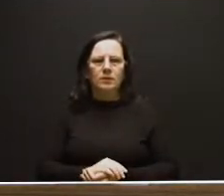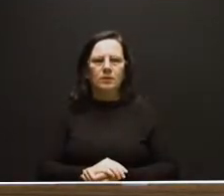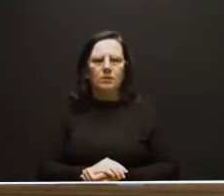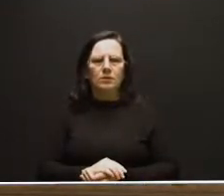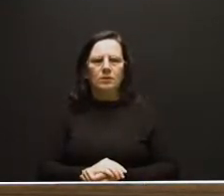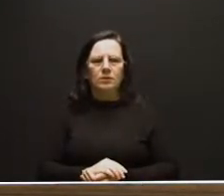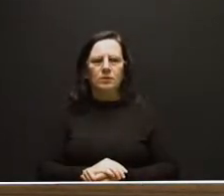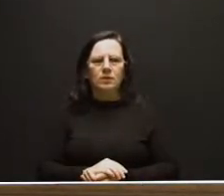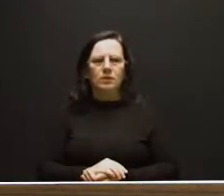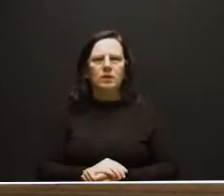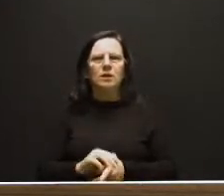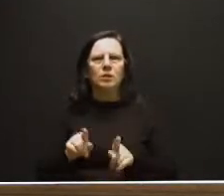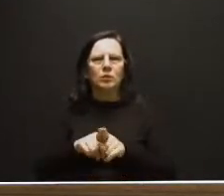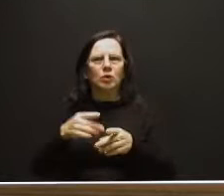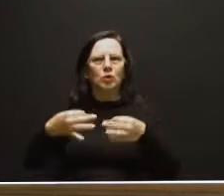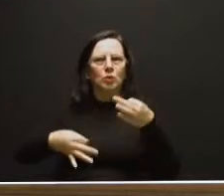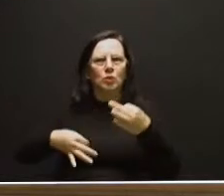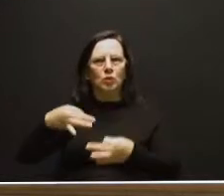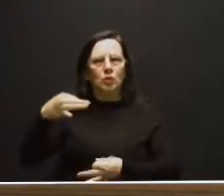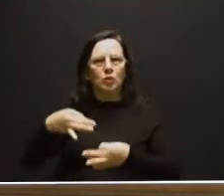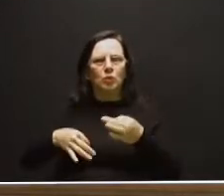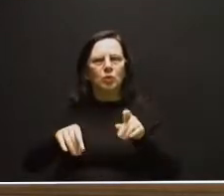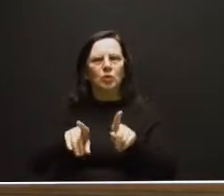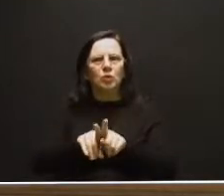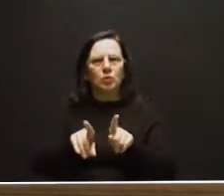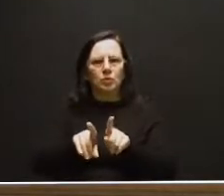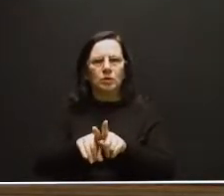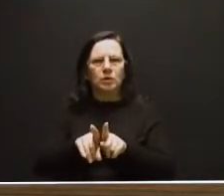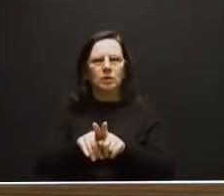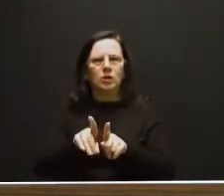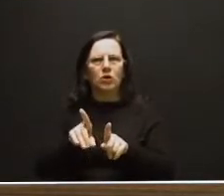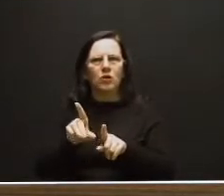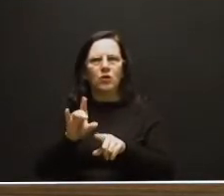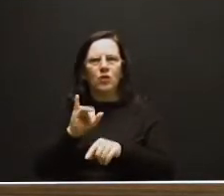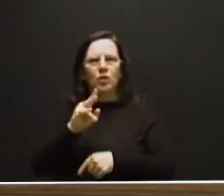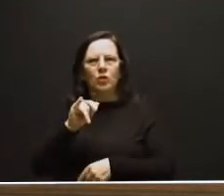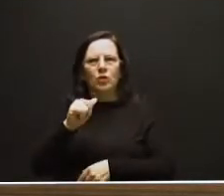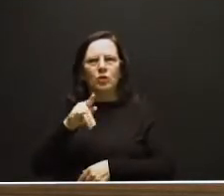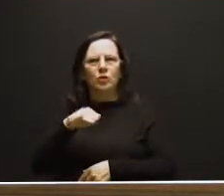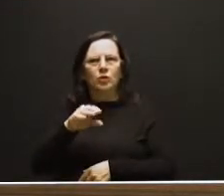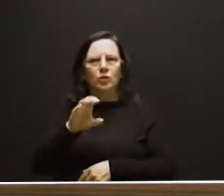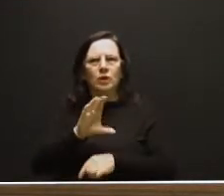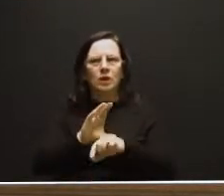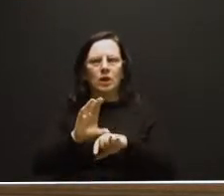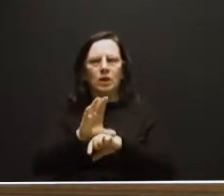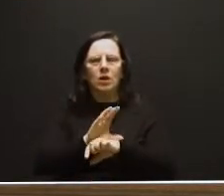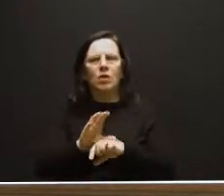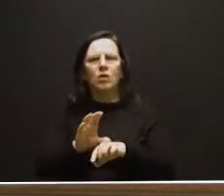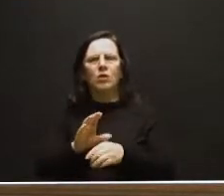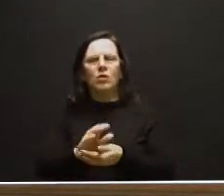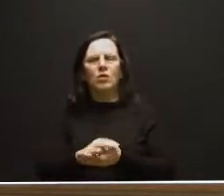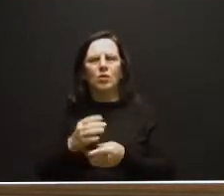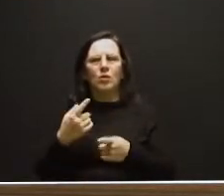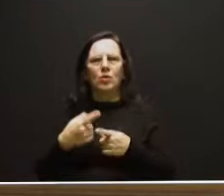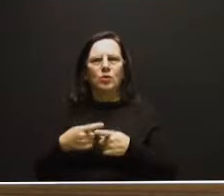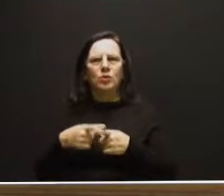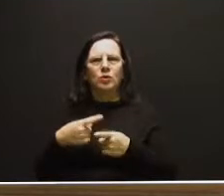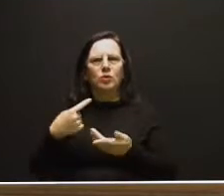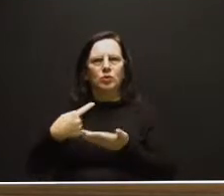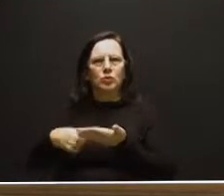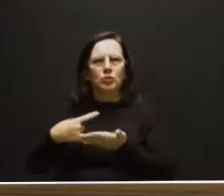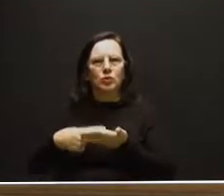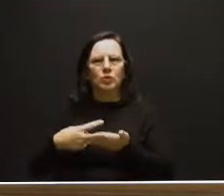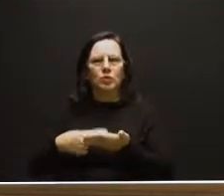pintado julgamento restou assim ementado inconstitucionalidade formal visto da iniciativa competência privativa